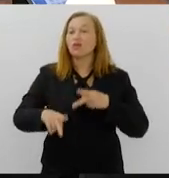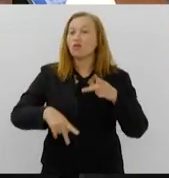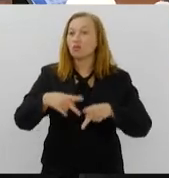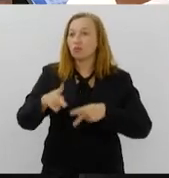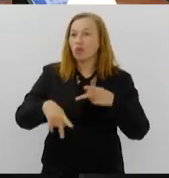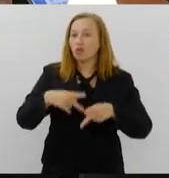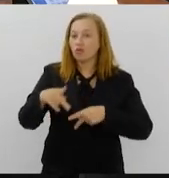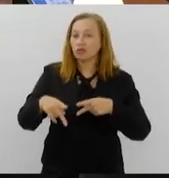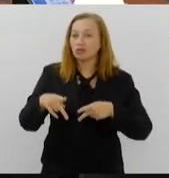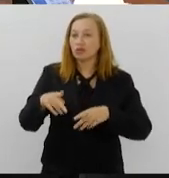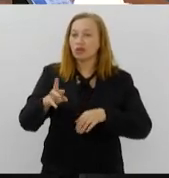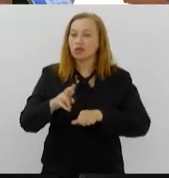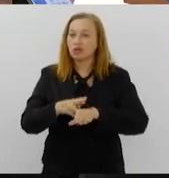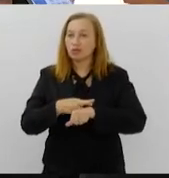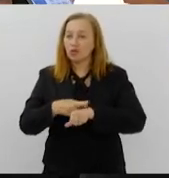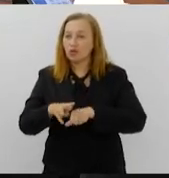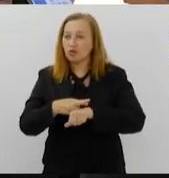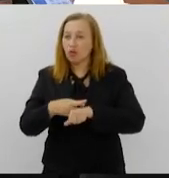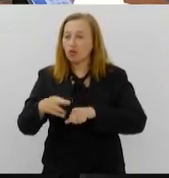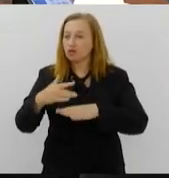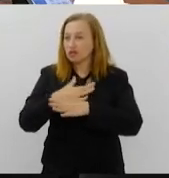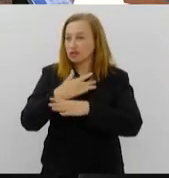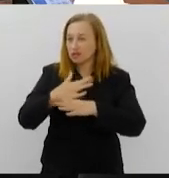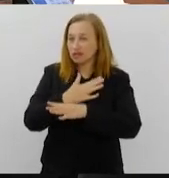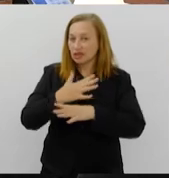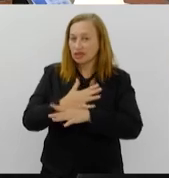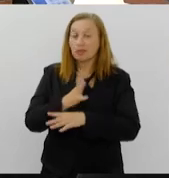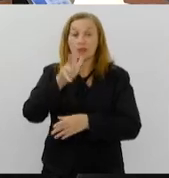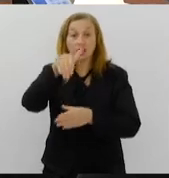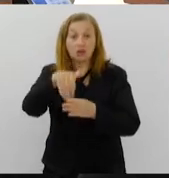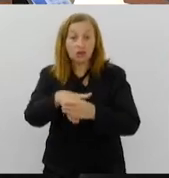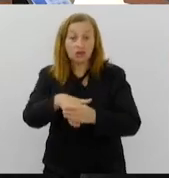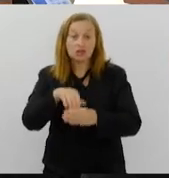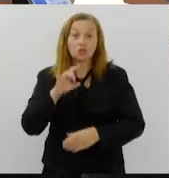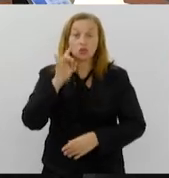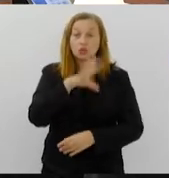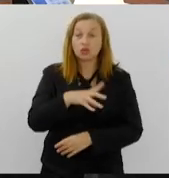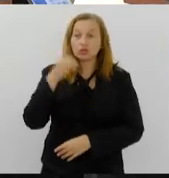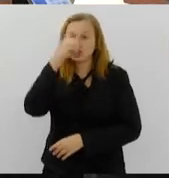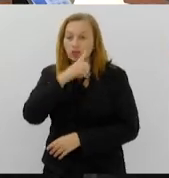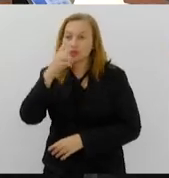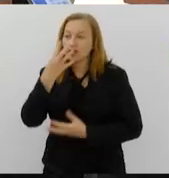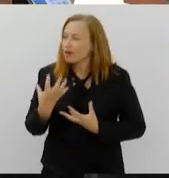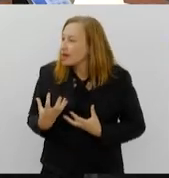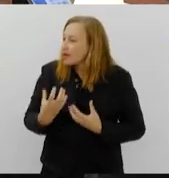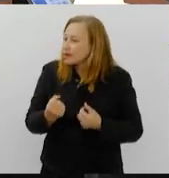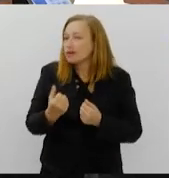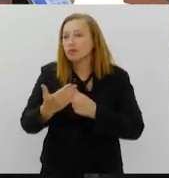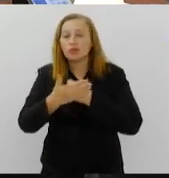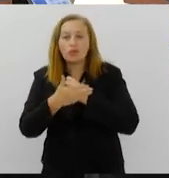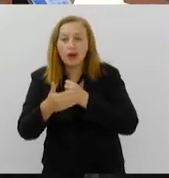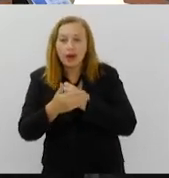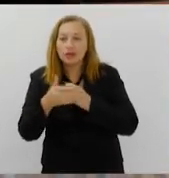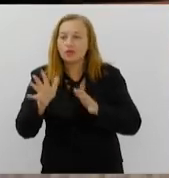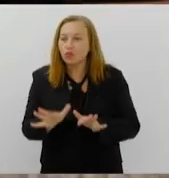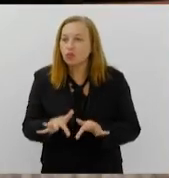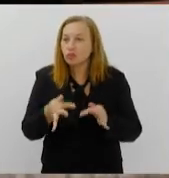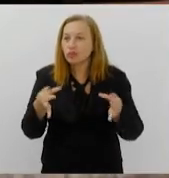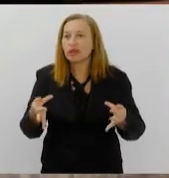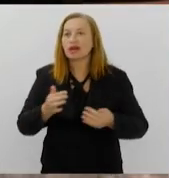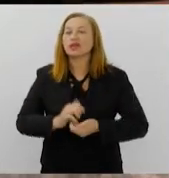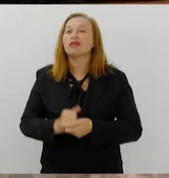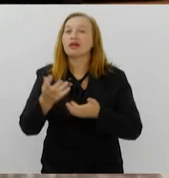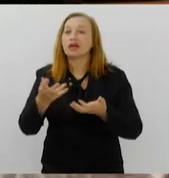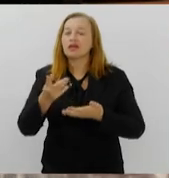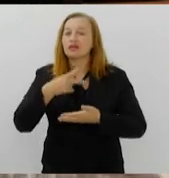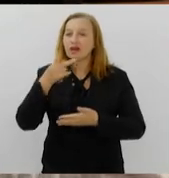pela votação expressiva que me deu no último domingo e recebo essa votação com muita humildade. E eu quero falar